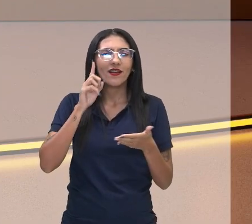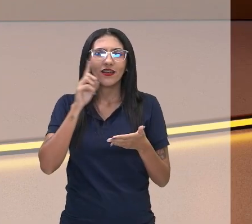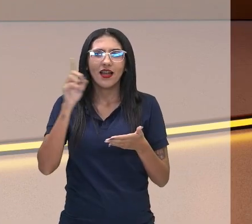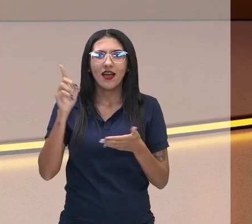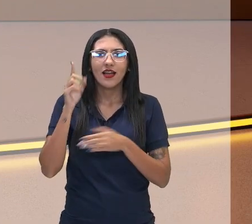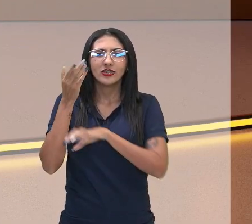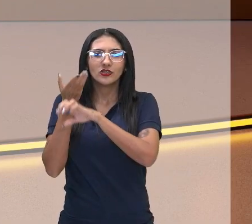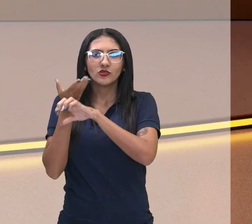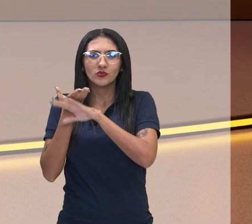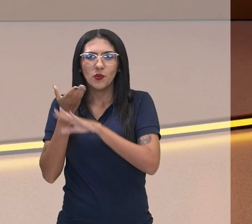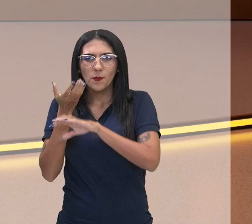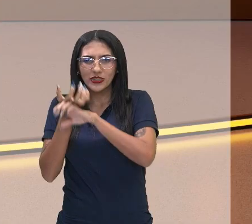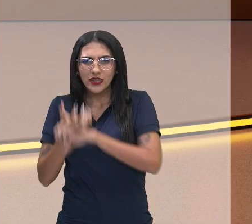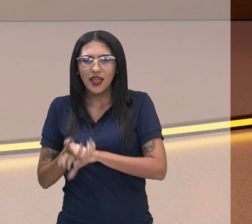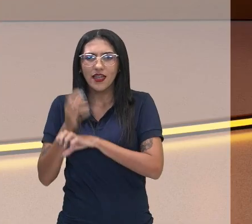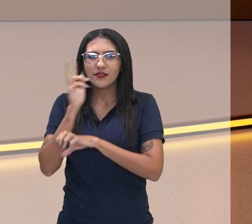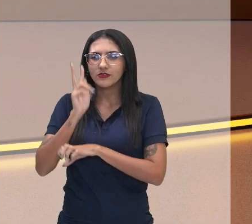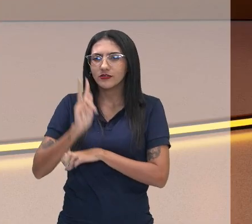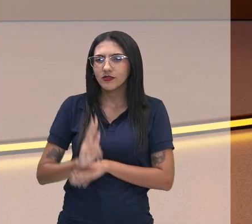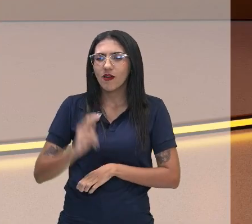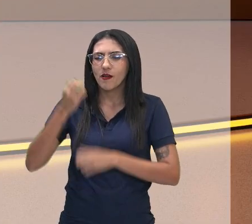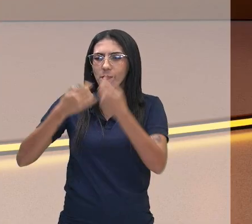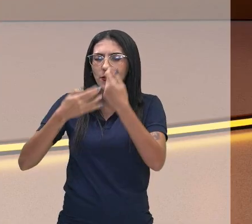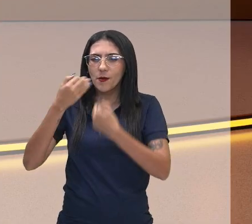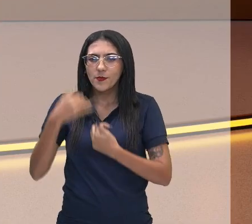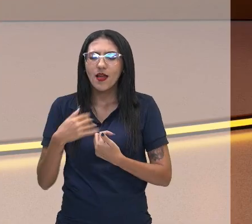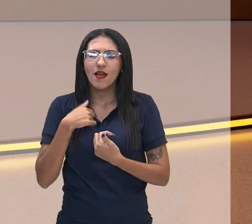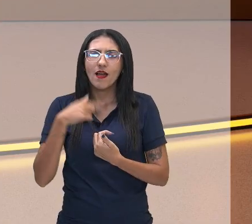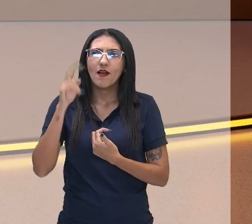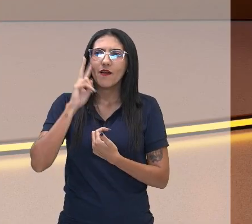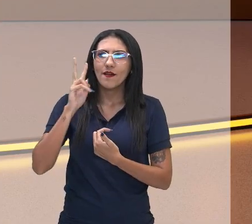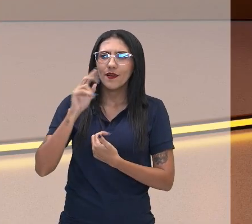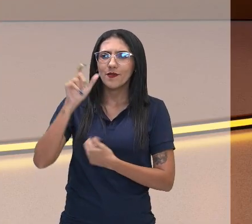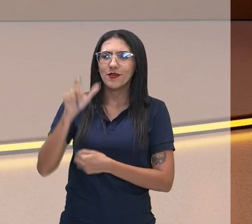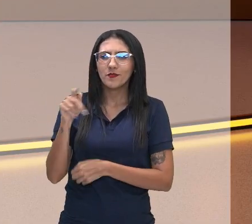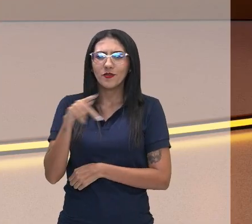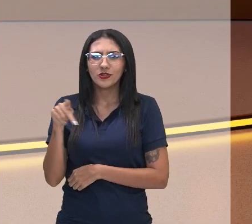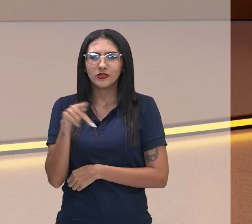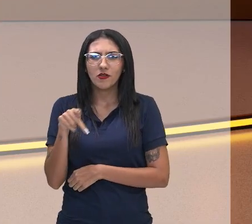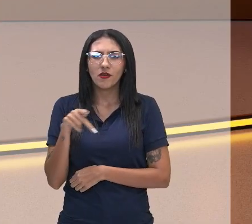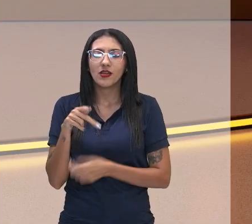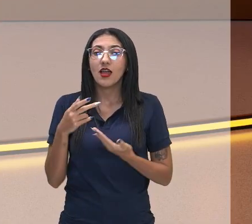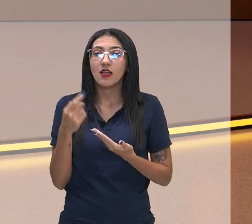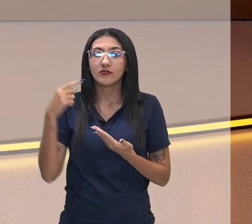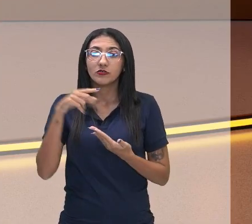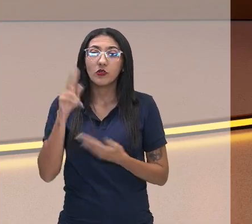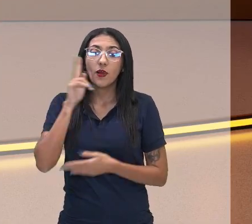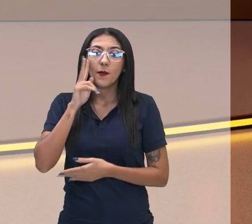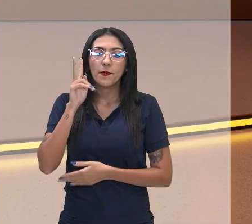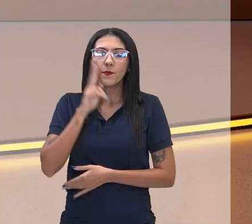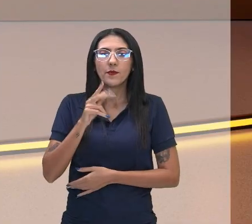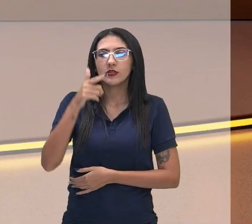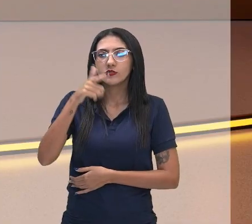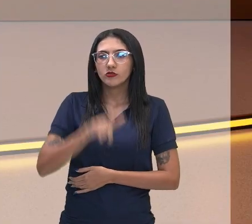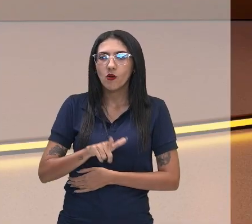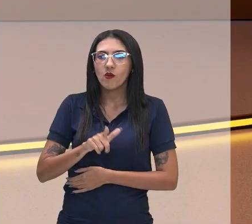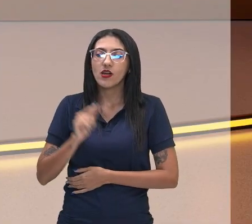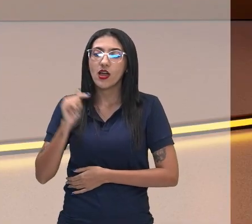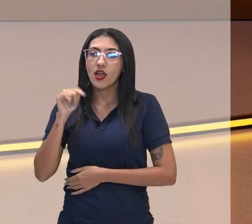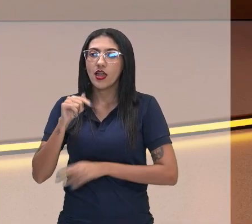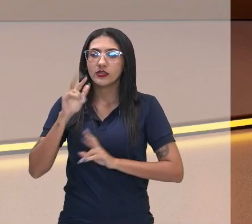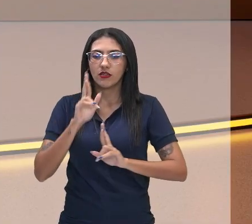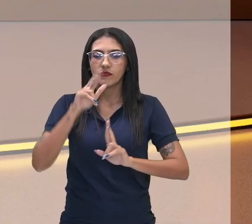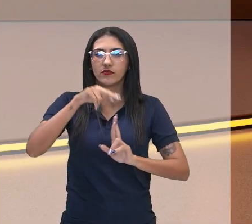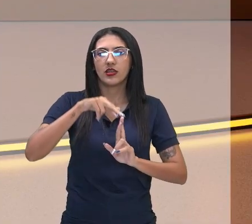com o professor Ian, né? E você vai justamente resgatar fontes históricas